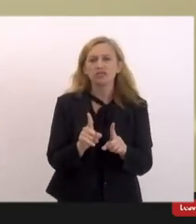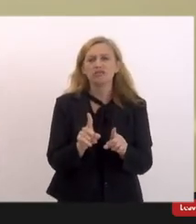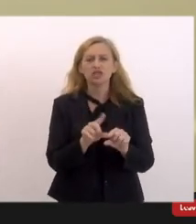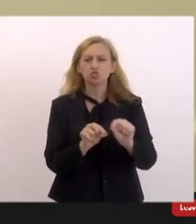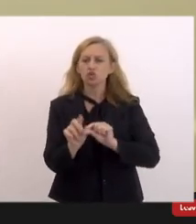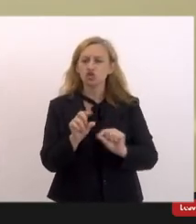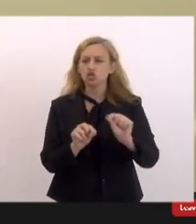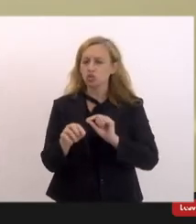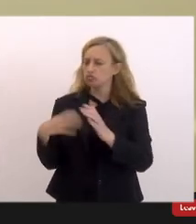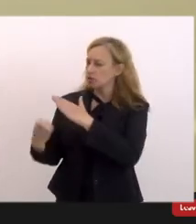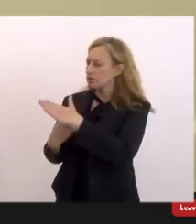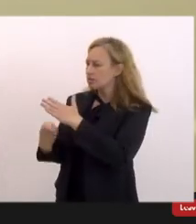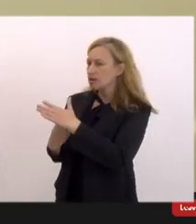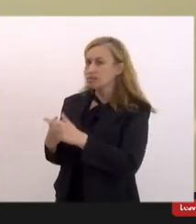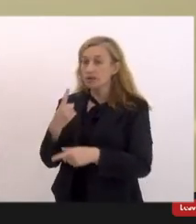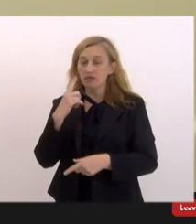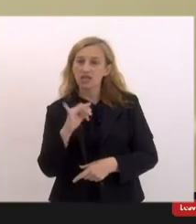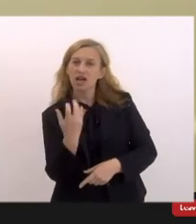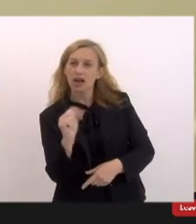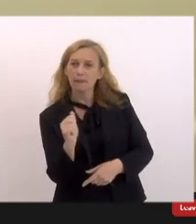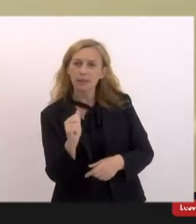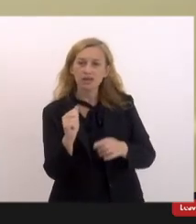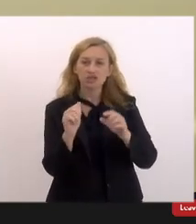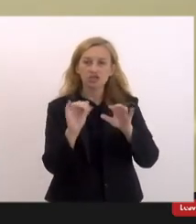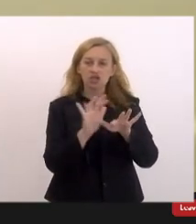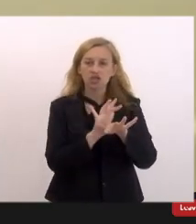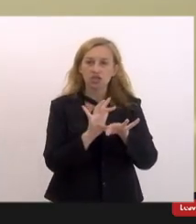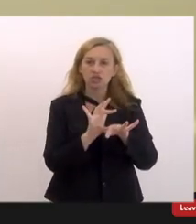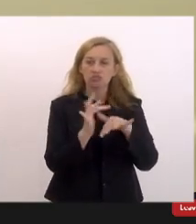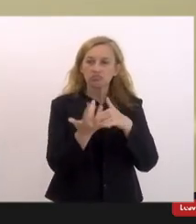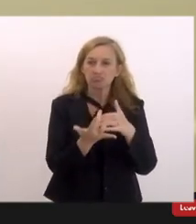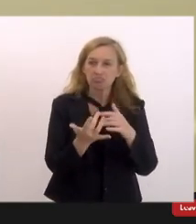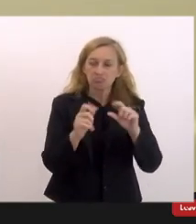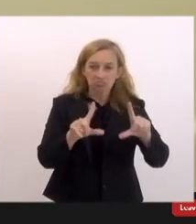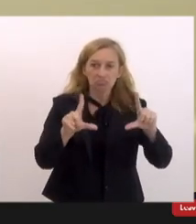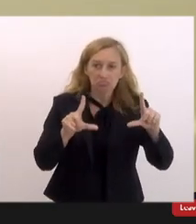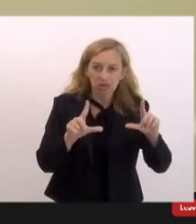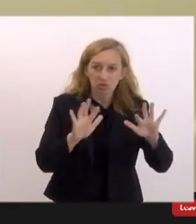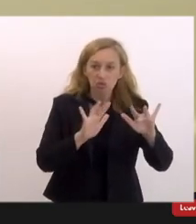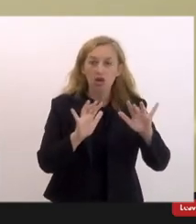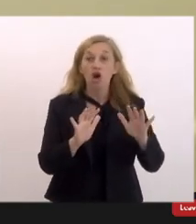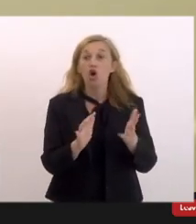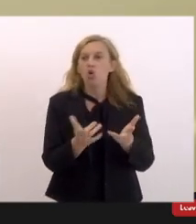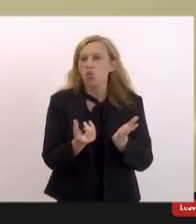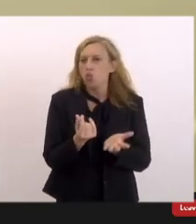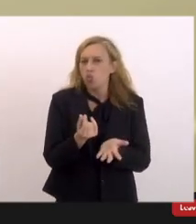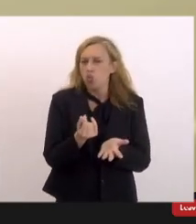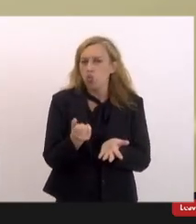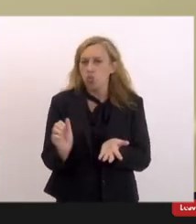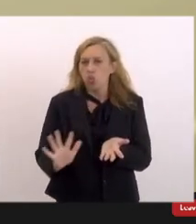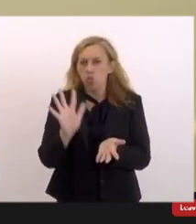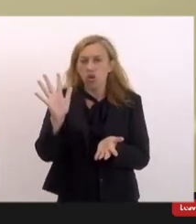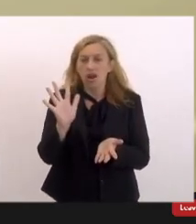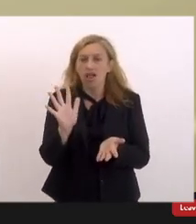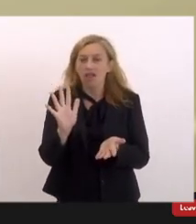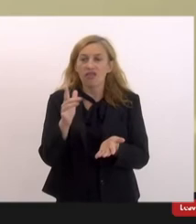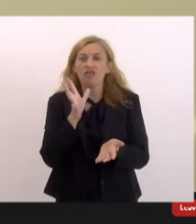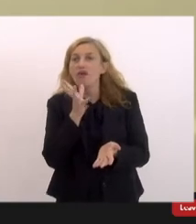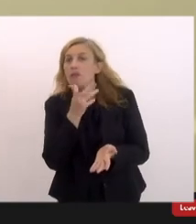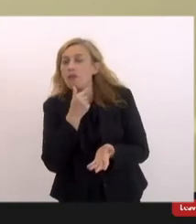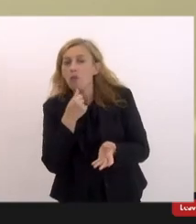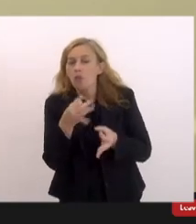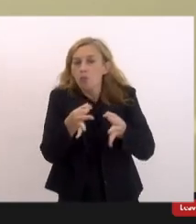de uma empresa, para fazer uma campanha de mídia, né, além de ser um custo alto, ela demora a ser elaborada, ela